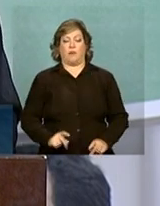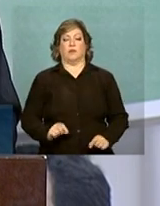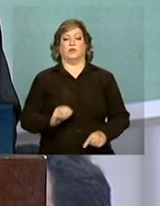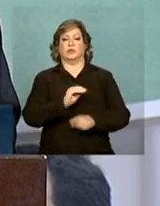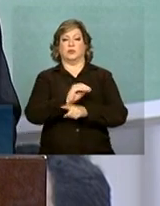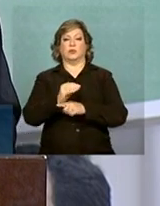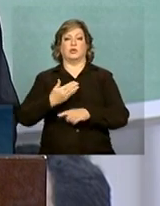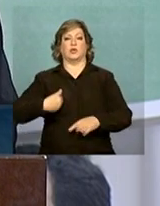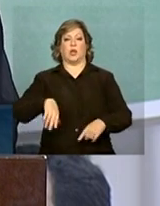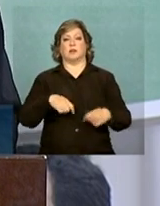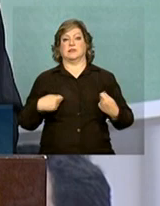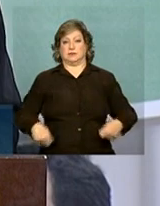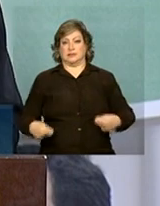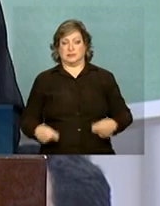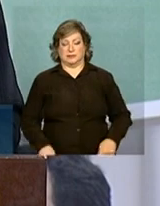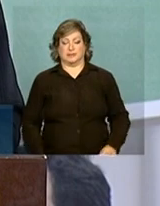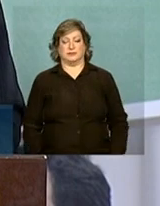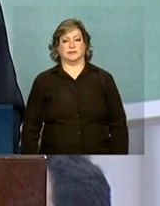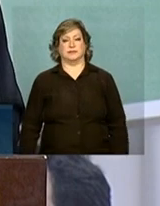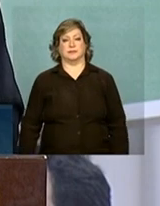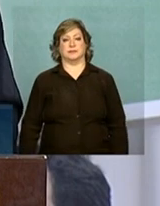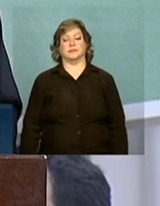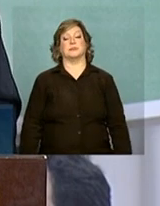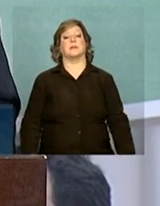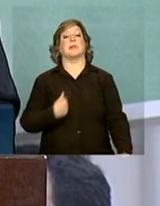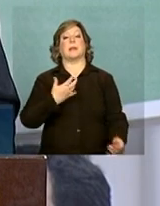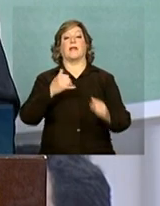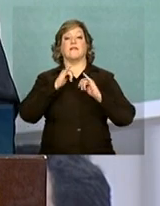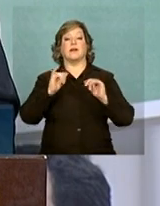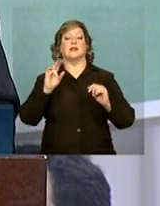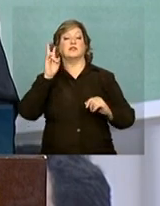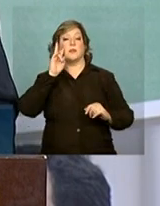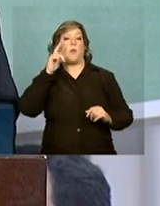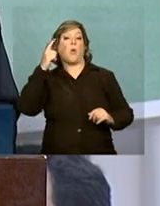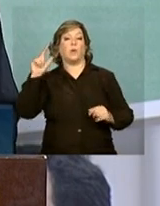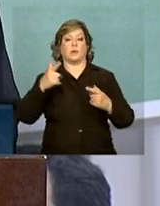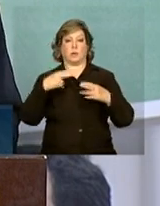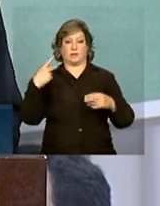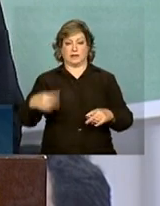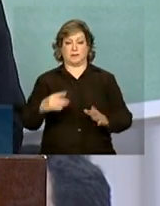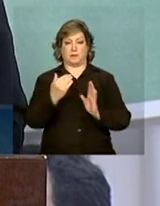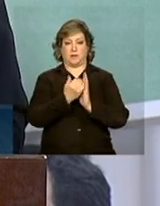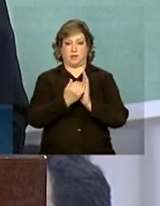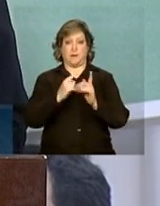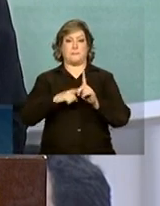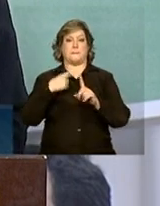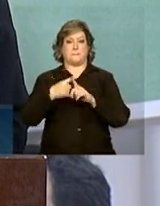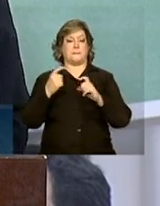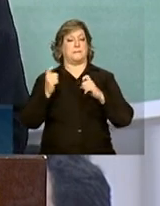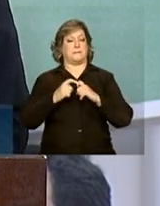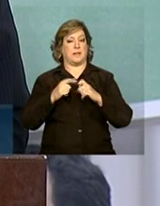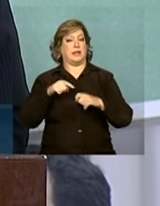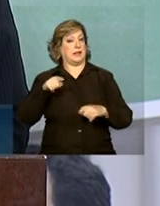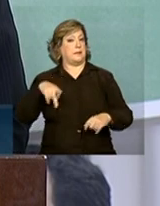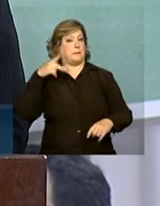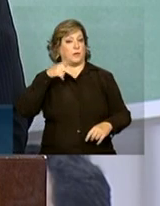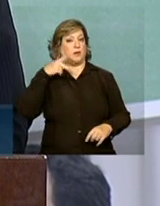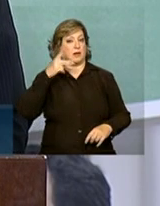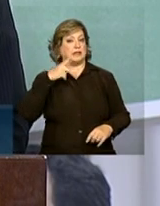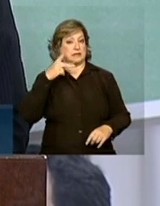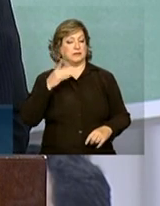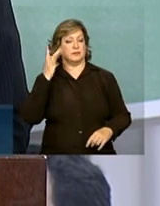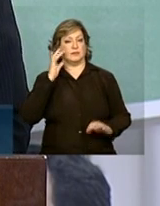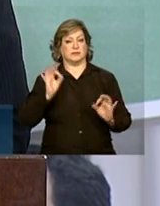suprindo as nossas deficiências. Eu quero falar de uma outra dimensão do Mais Médicos, que são políticas estruturantes para